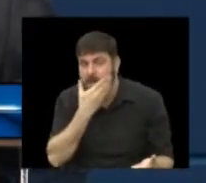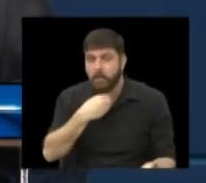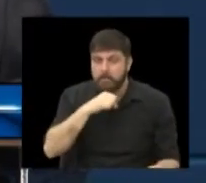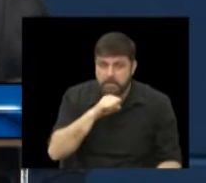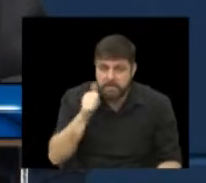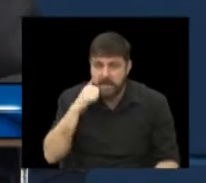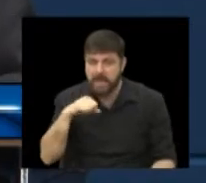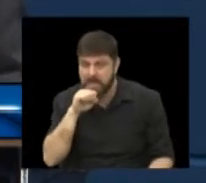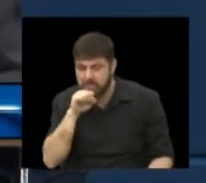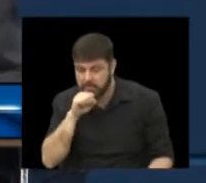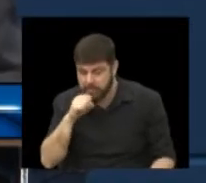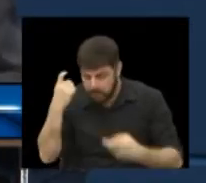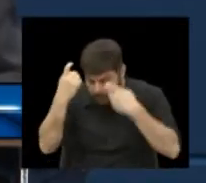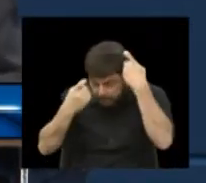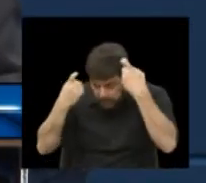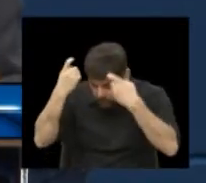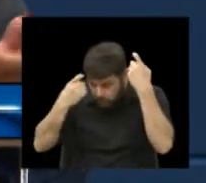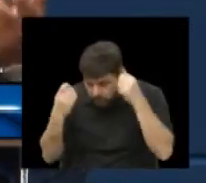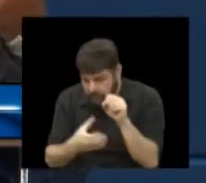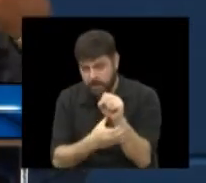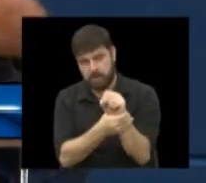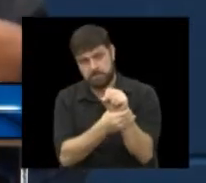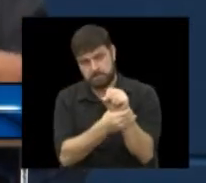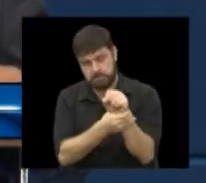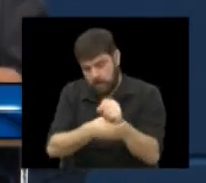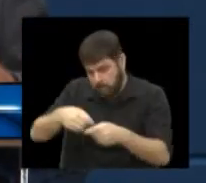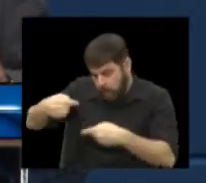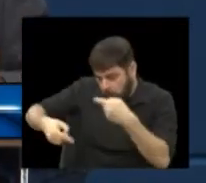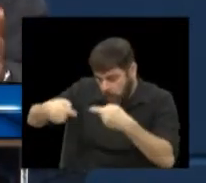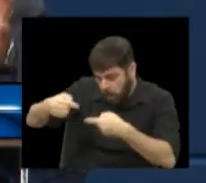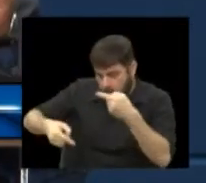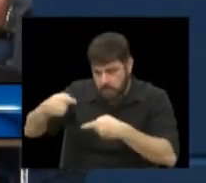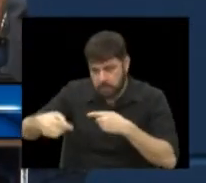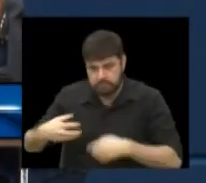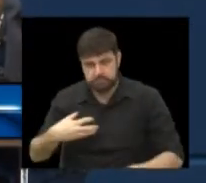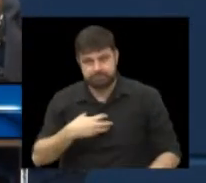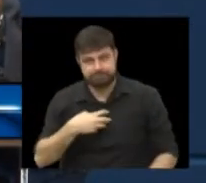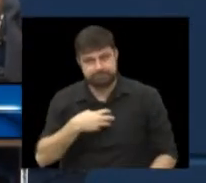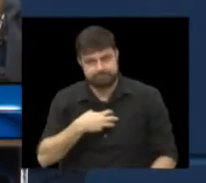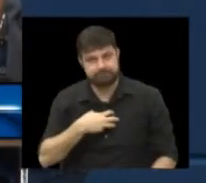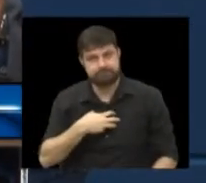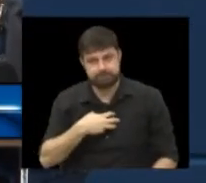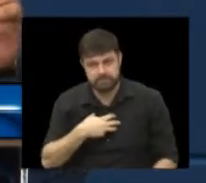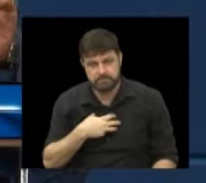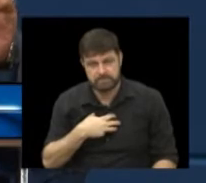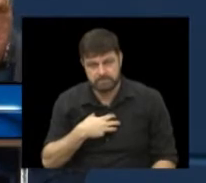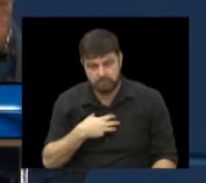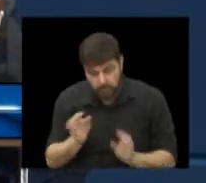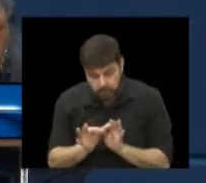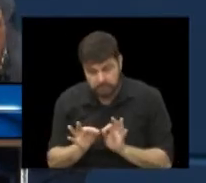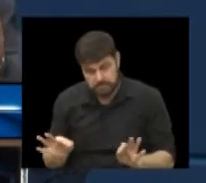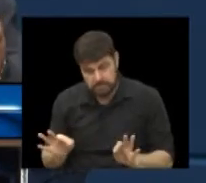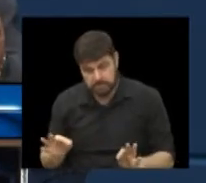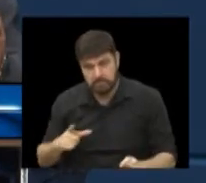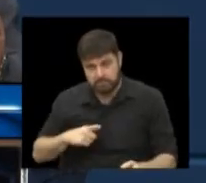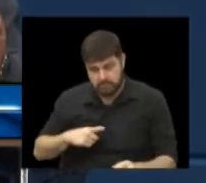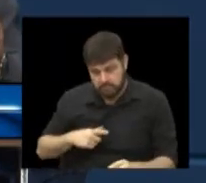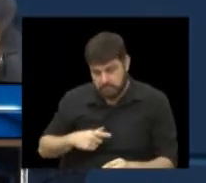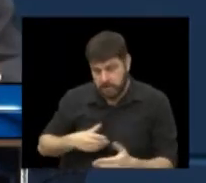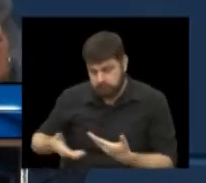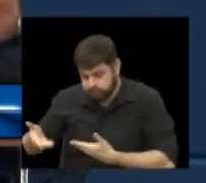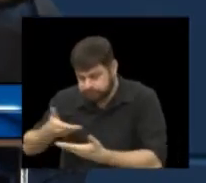não discute segurança? Talvez de uma forma um tanto quanto mais simples, mas